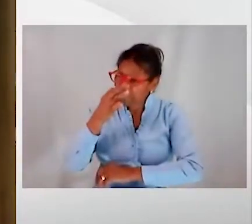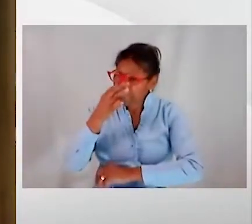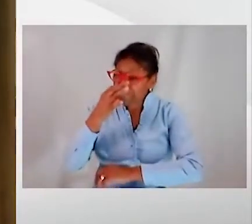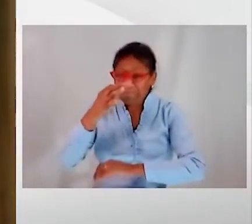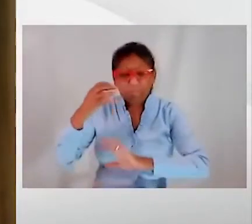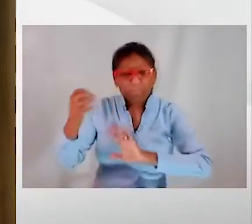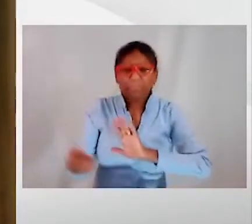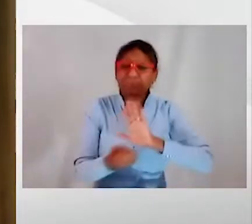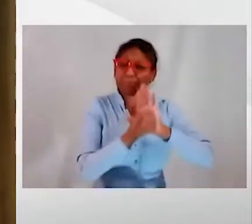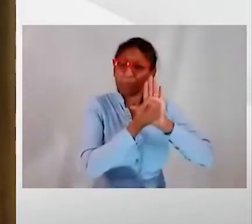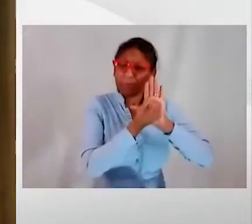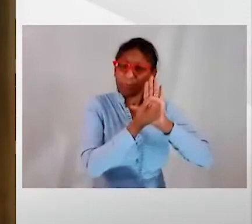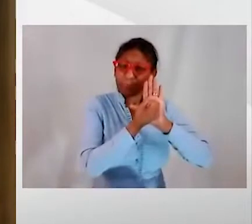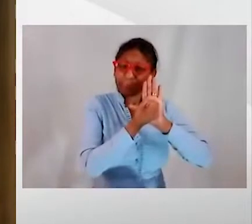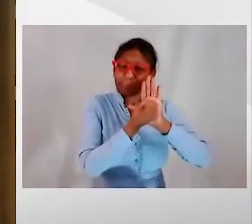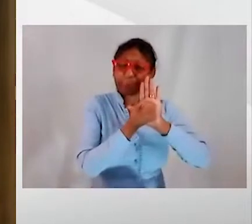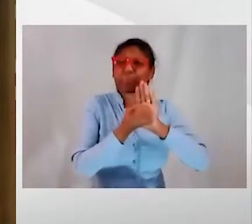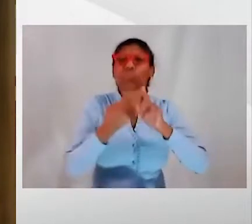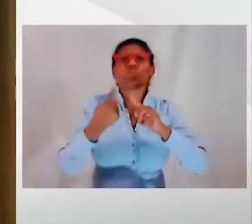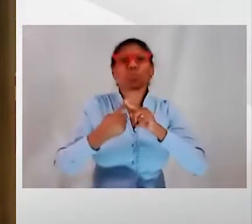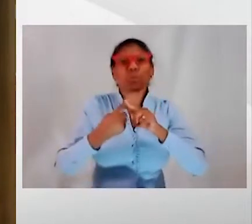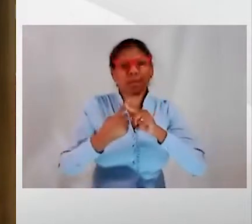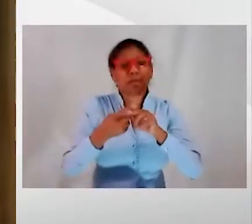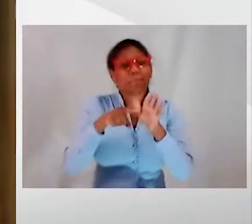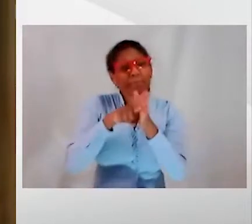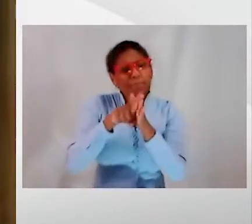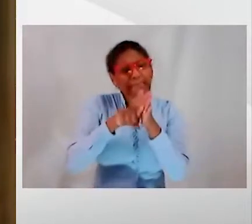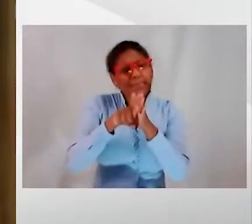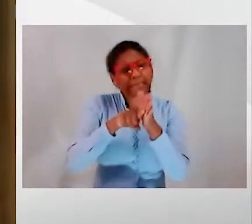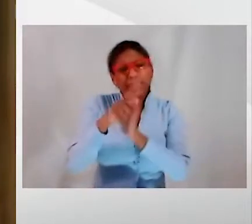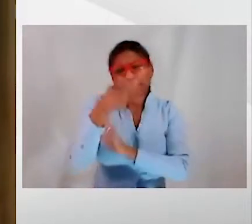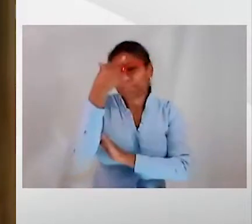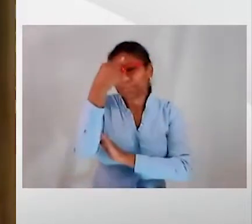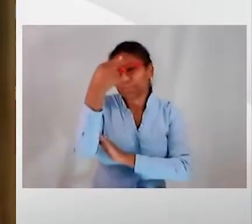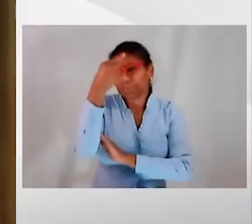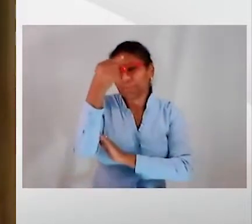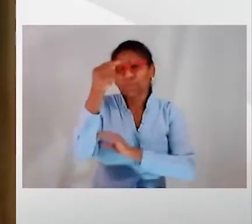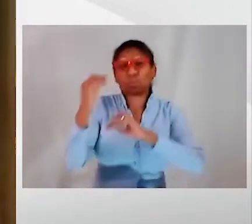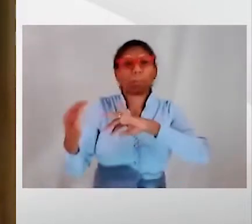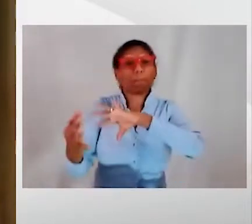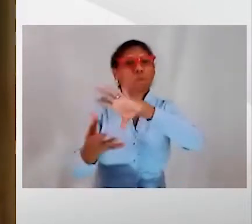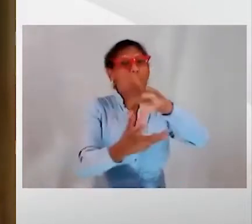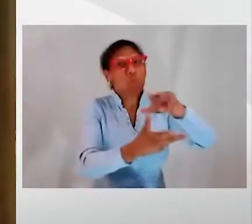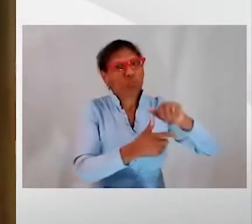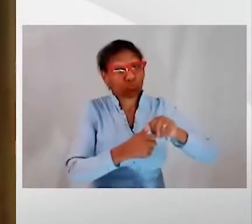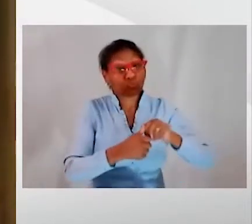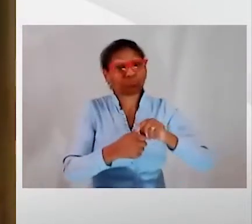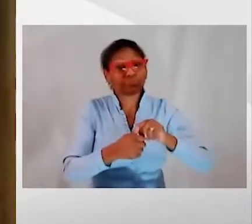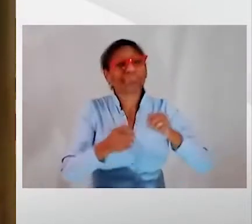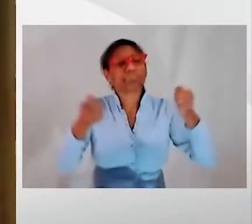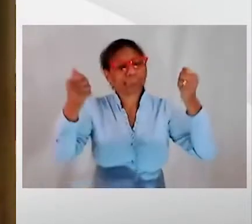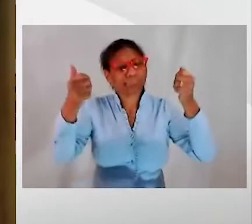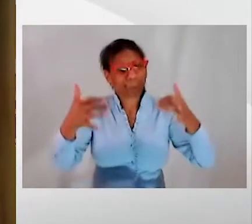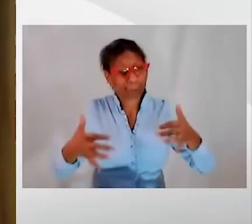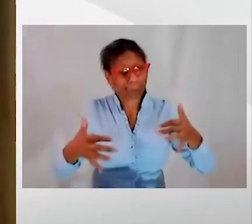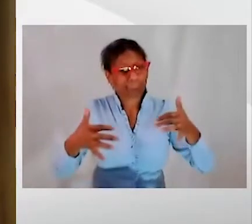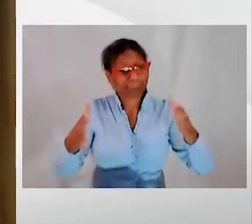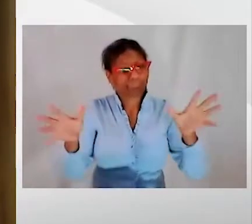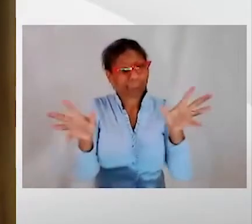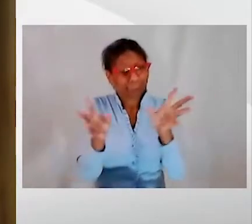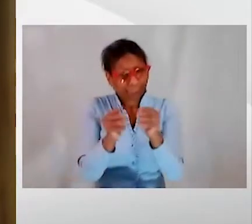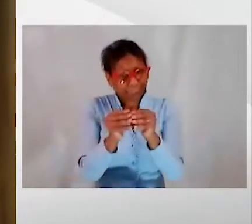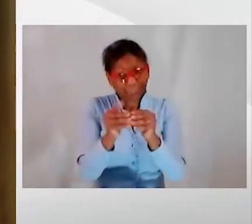histórico, já que estudos importantes de universidades do mundo concluíram o que desde sempre sabiam os amantes